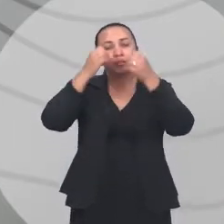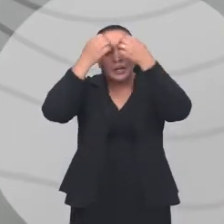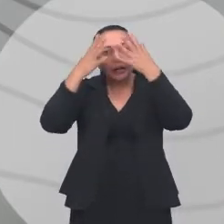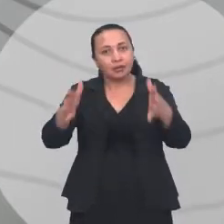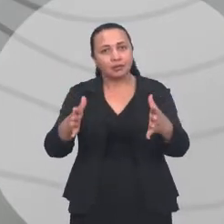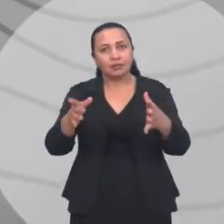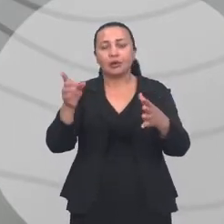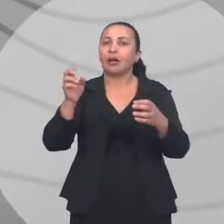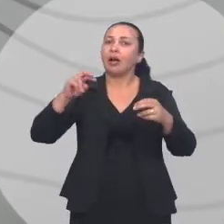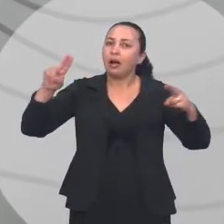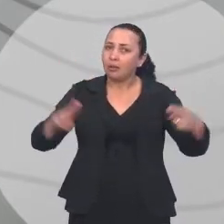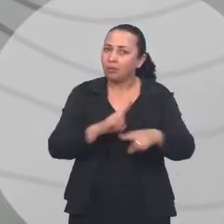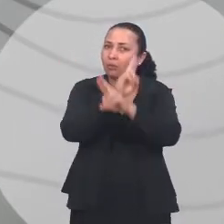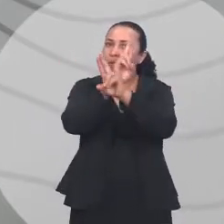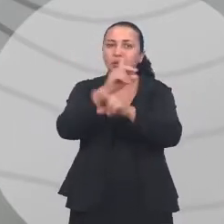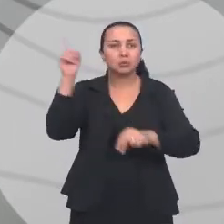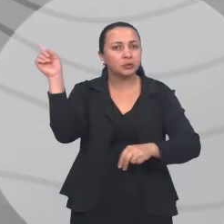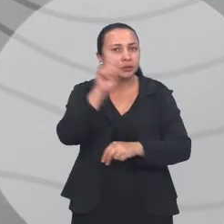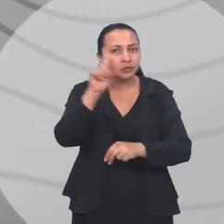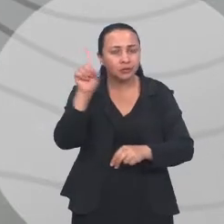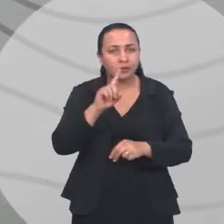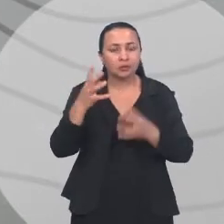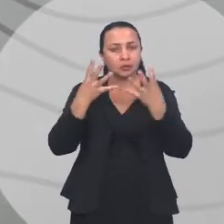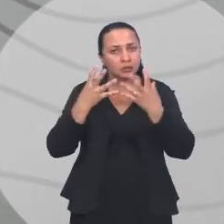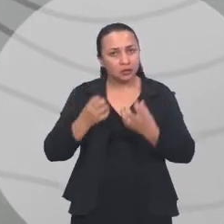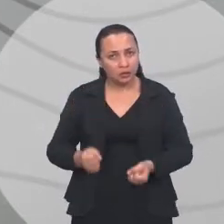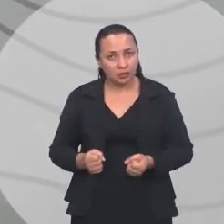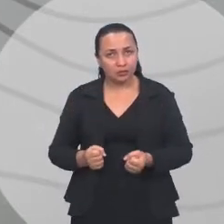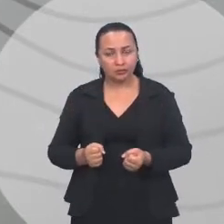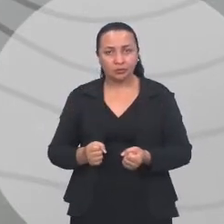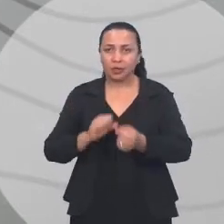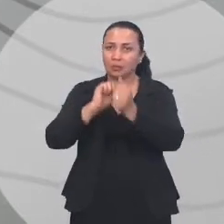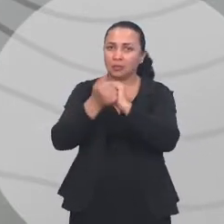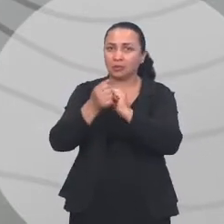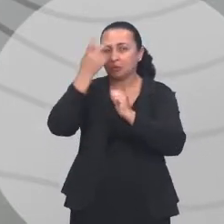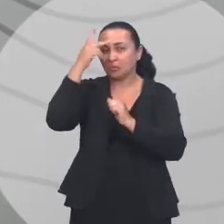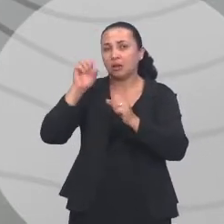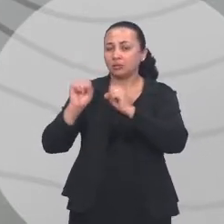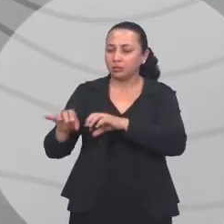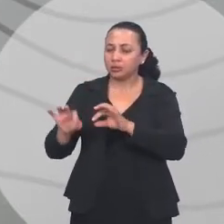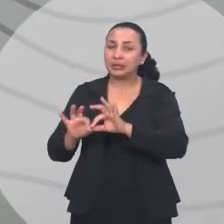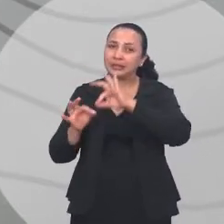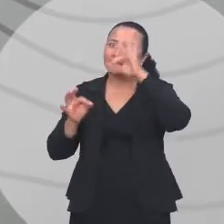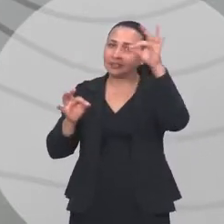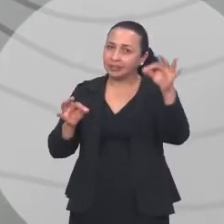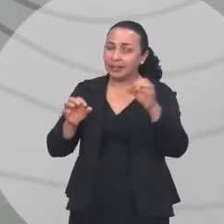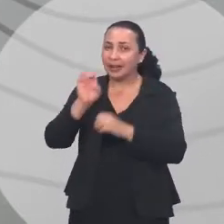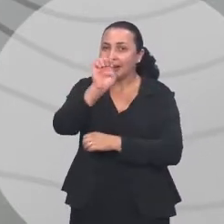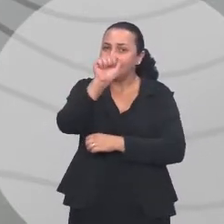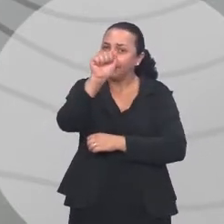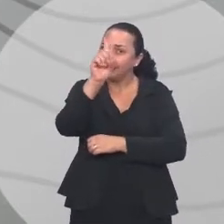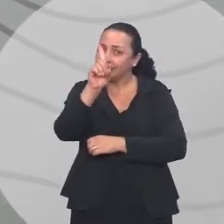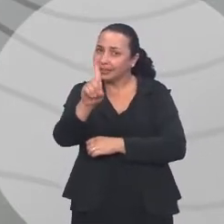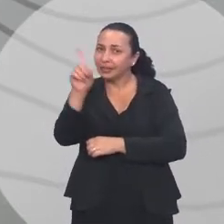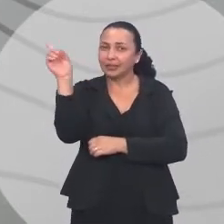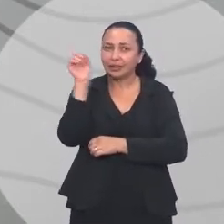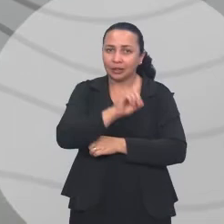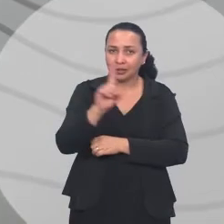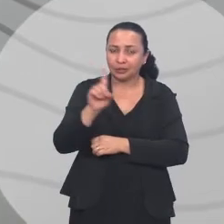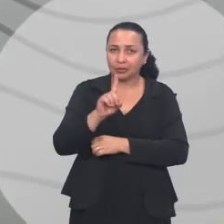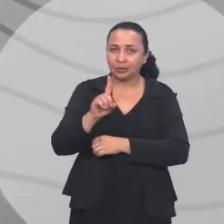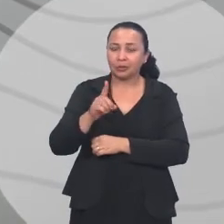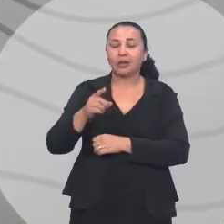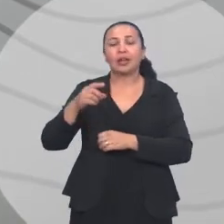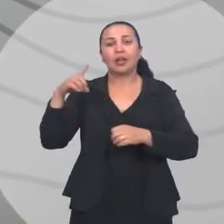não está aderindo ao modelo de educação à distância de ensino remoto ajeitar está adotando medidas emergenciais para